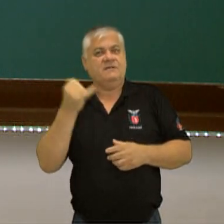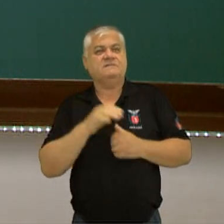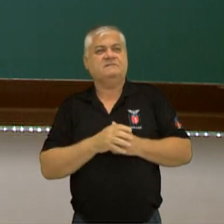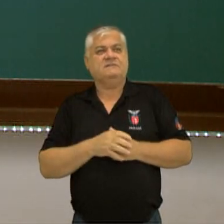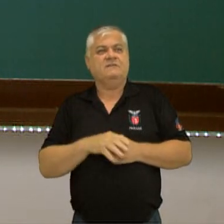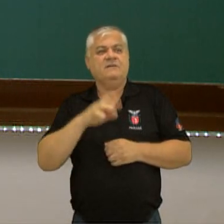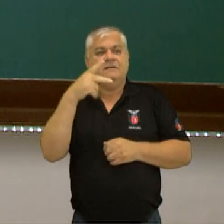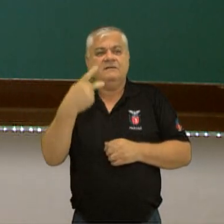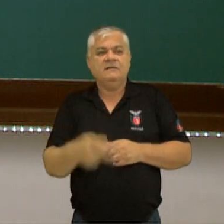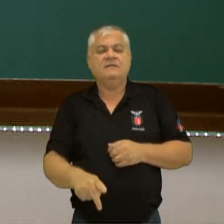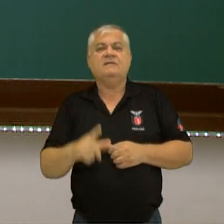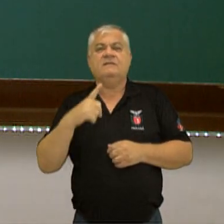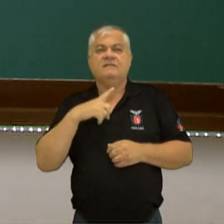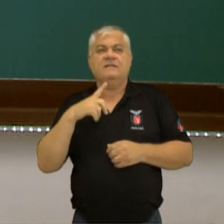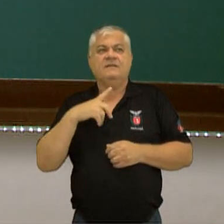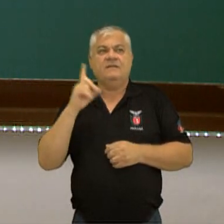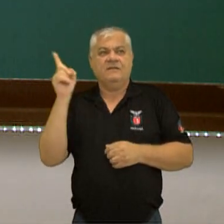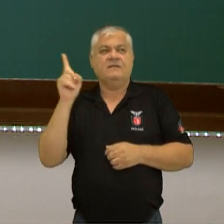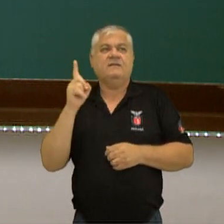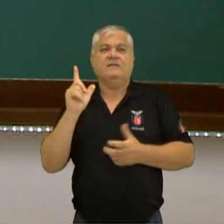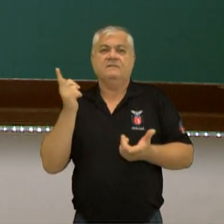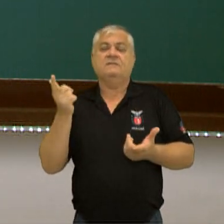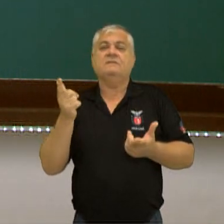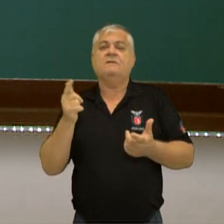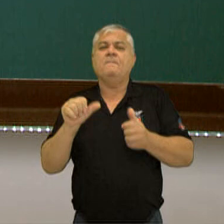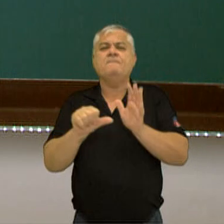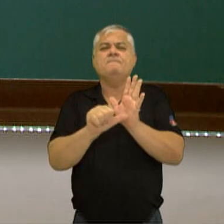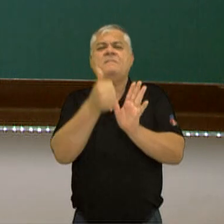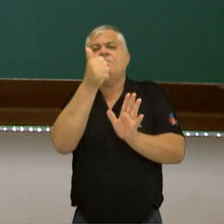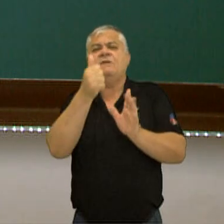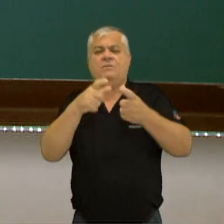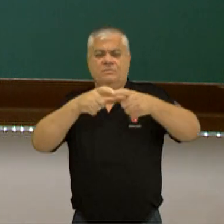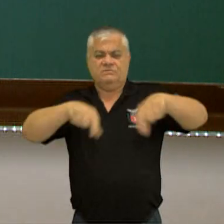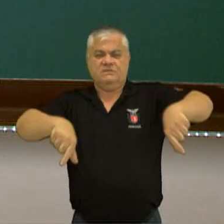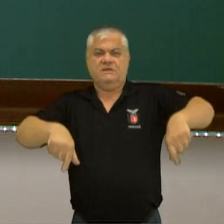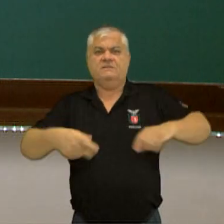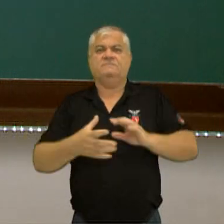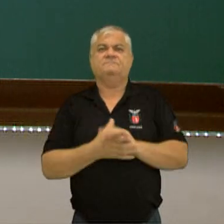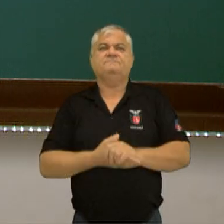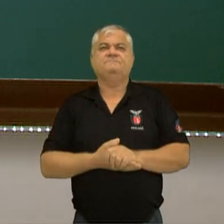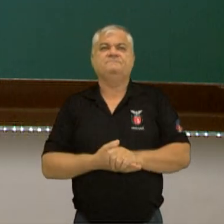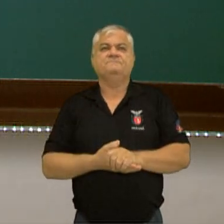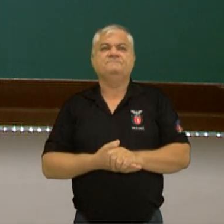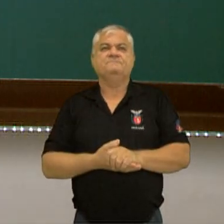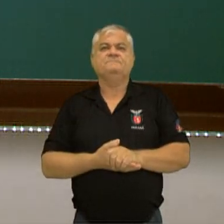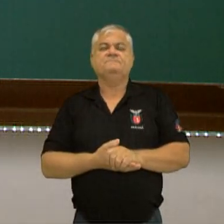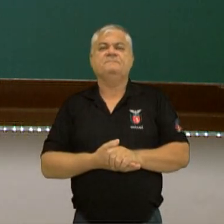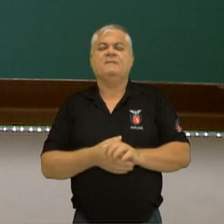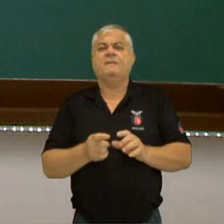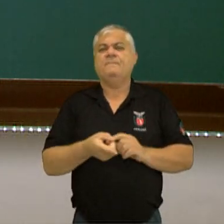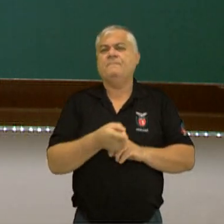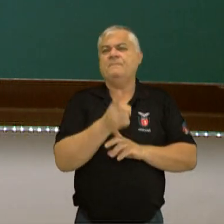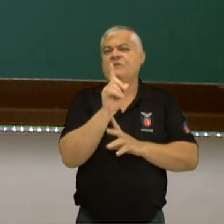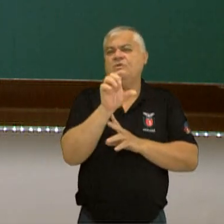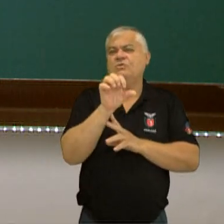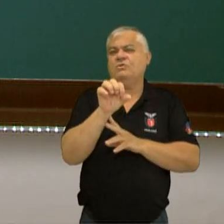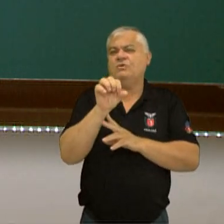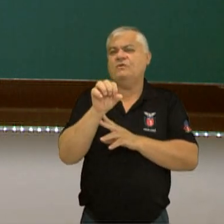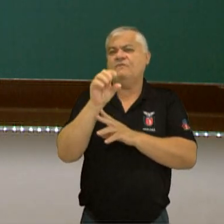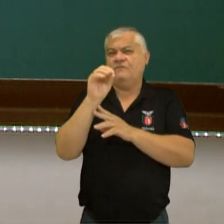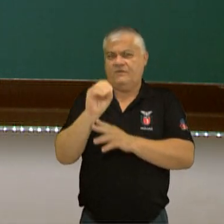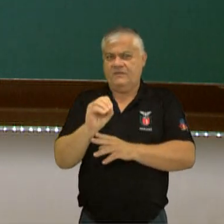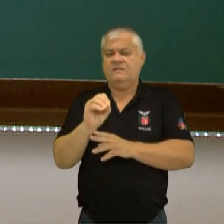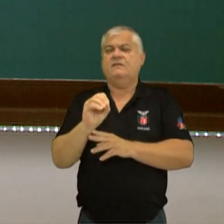aqui está a imagem desse estádio brasileiro aí, que foi o primeiro nosso aqui do Brasil. Em 1990 foi fundada